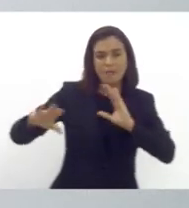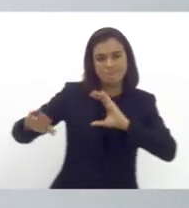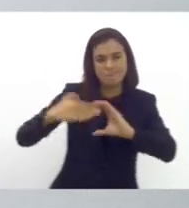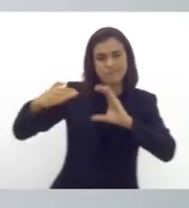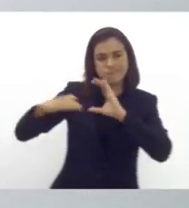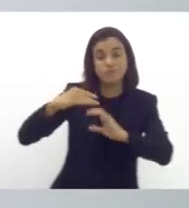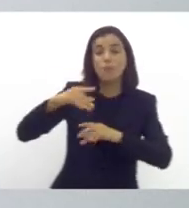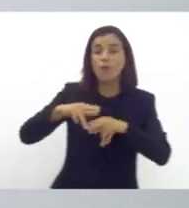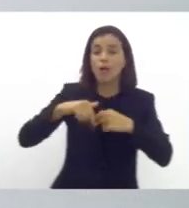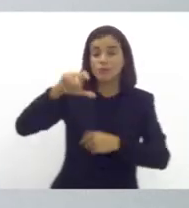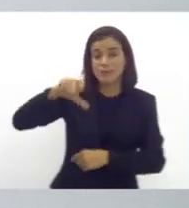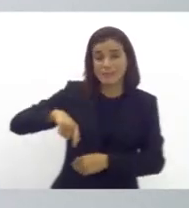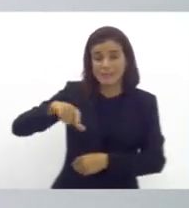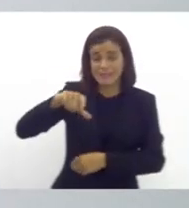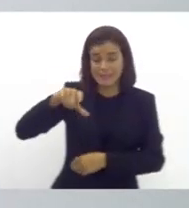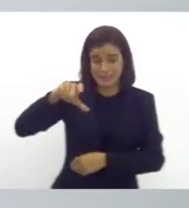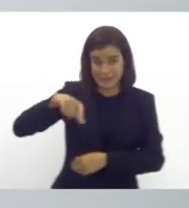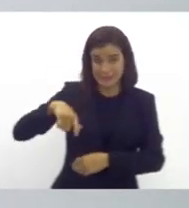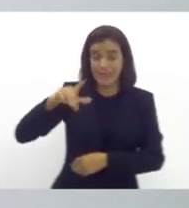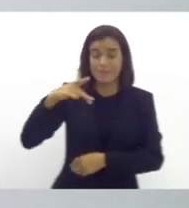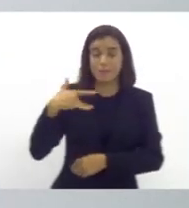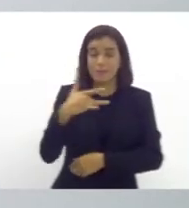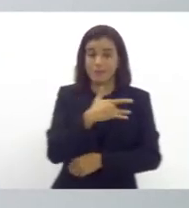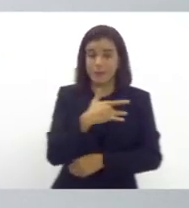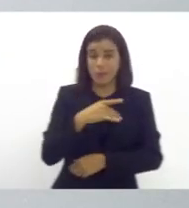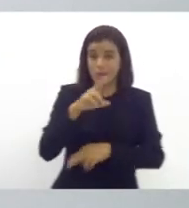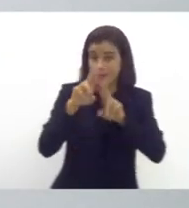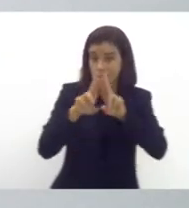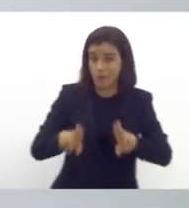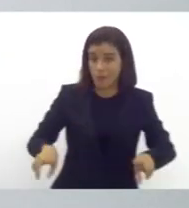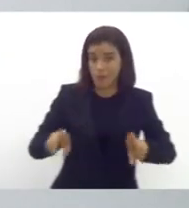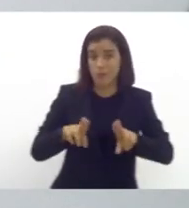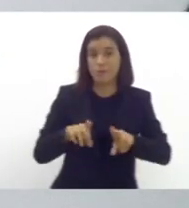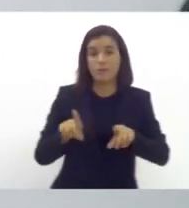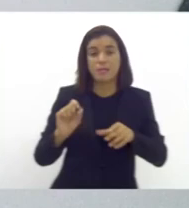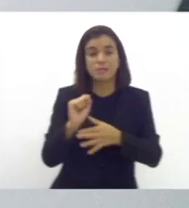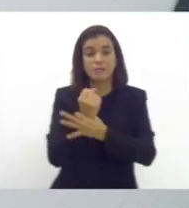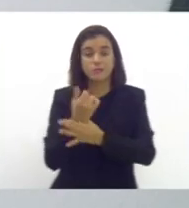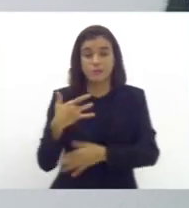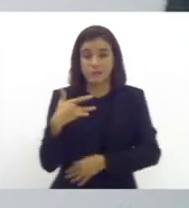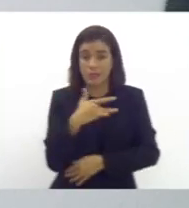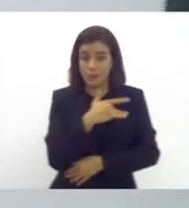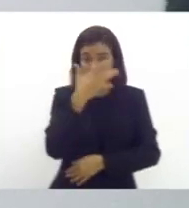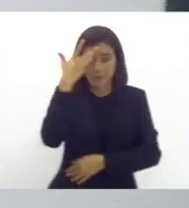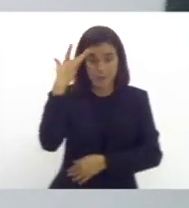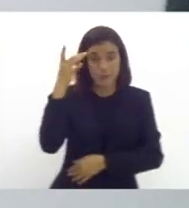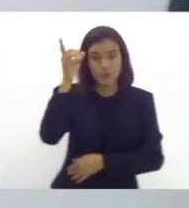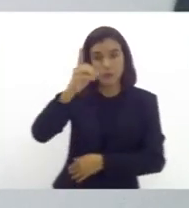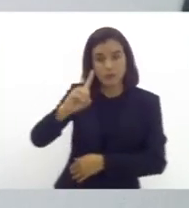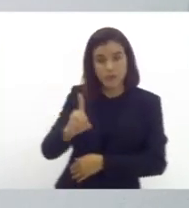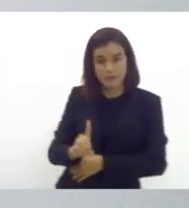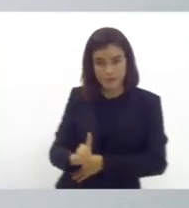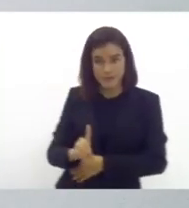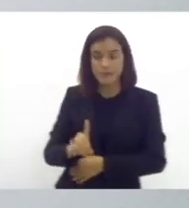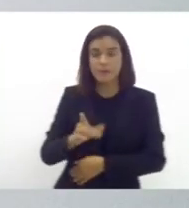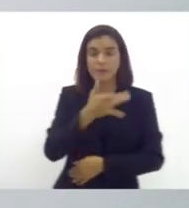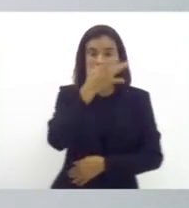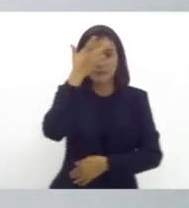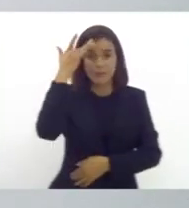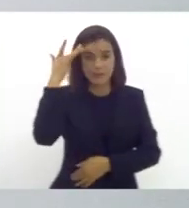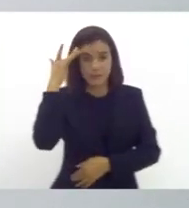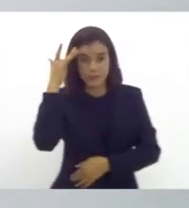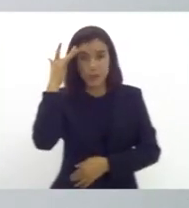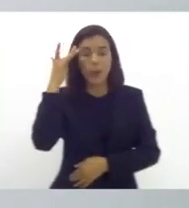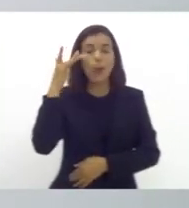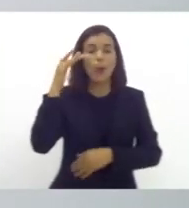unilateral por iniciativa da Unimed de apólice de seguro de saúde de pessoas com deficiência pessoas do